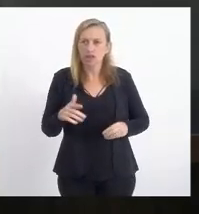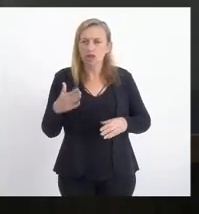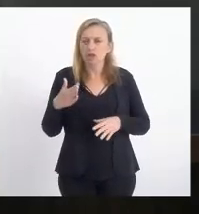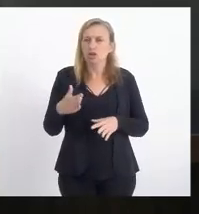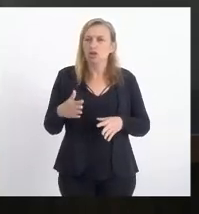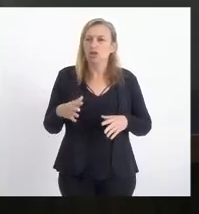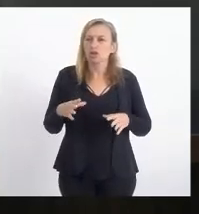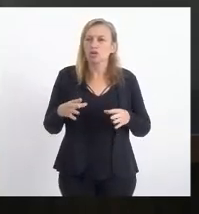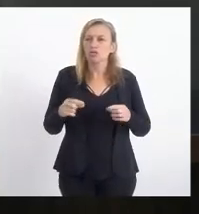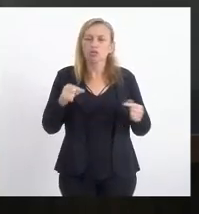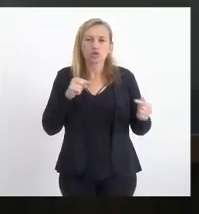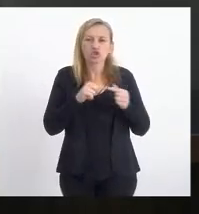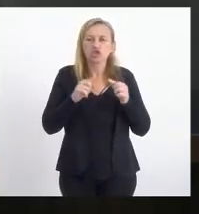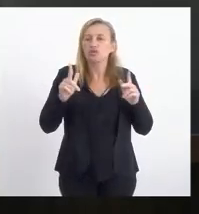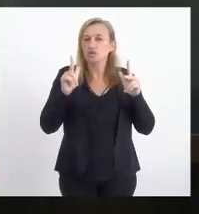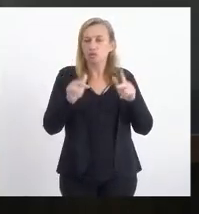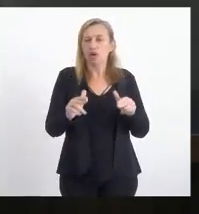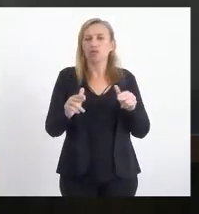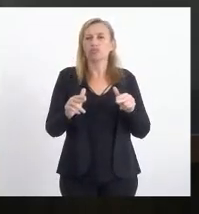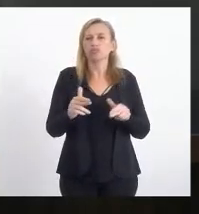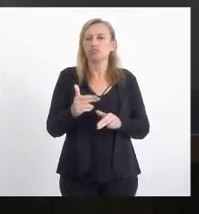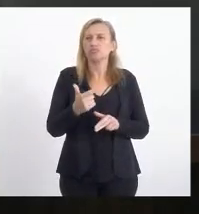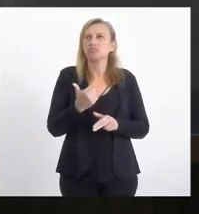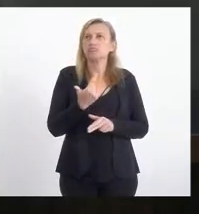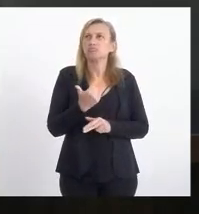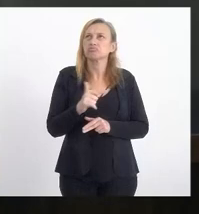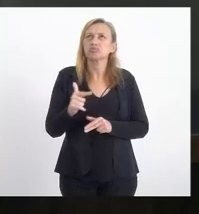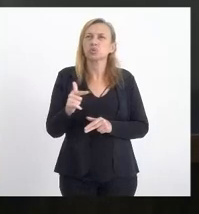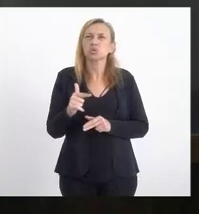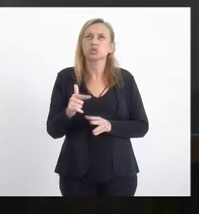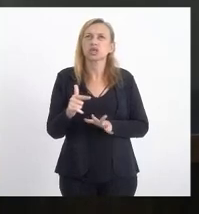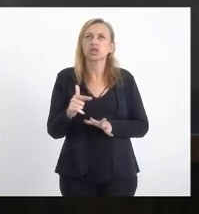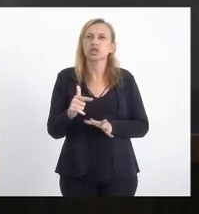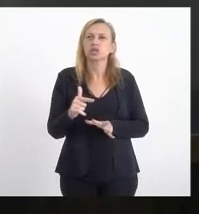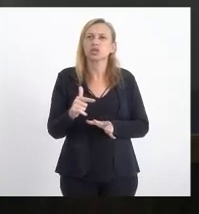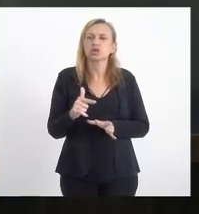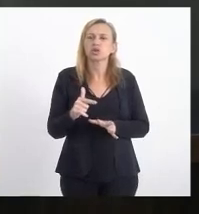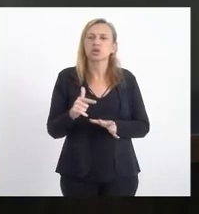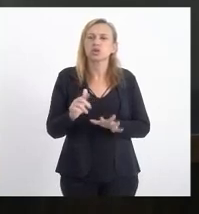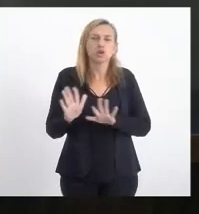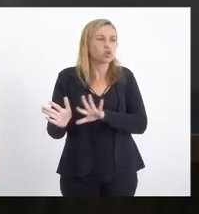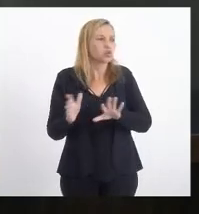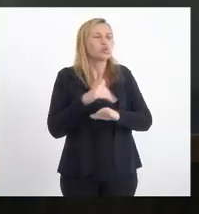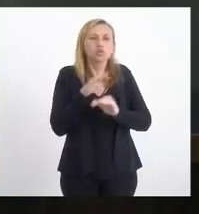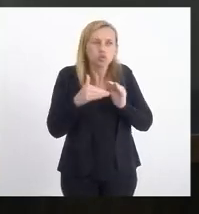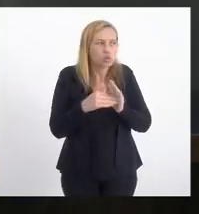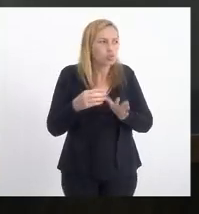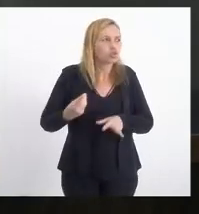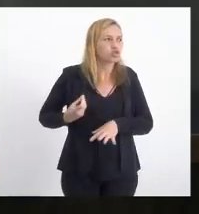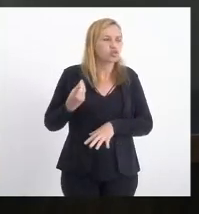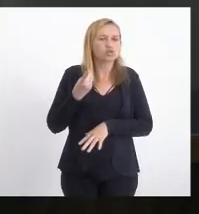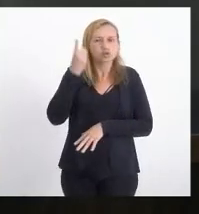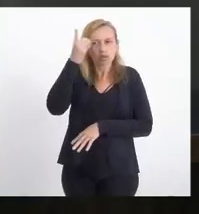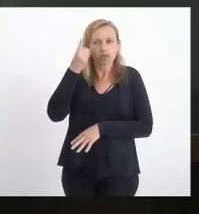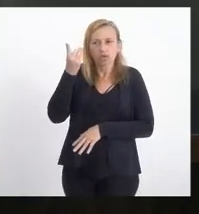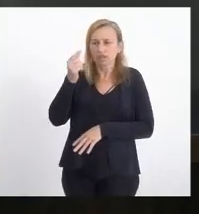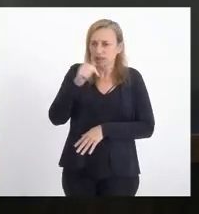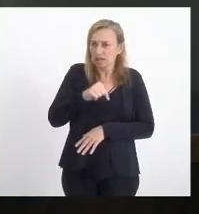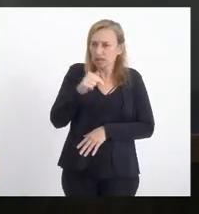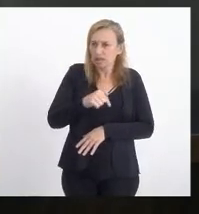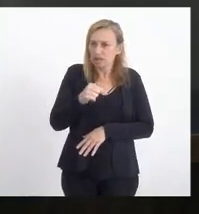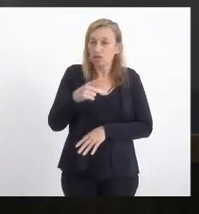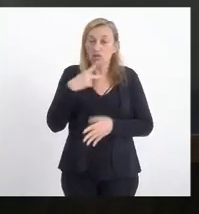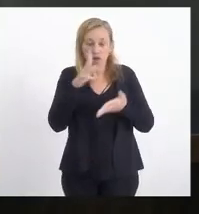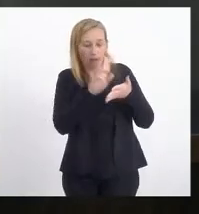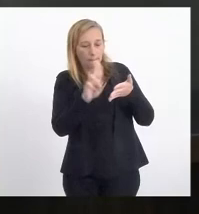lado não vejo menor sem a menor sombra de dúvida que todos os deputados aqui presente e vou fazer questão